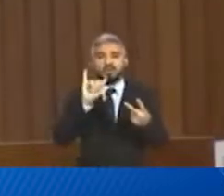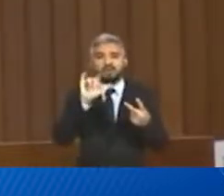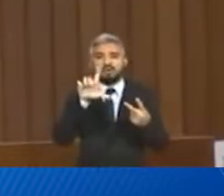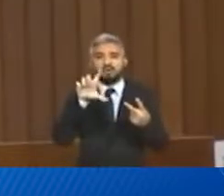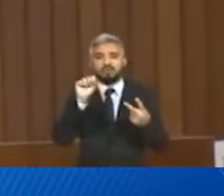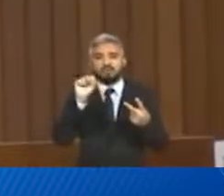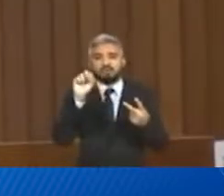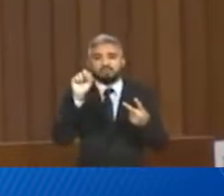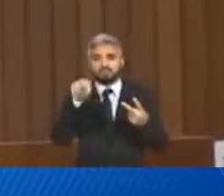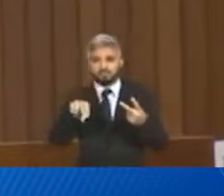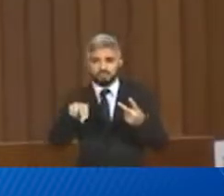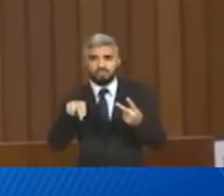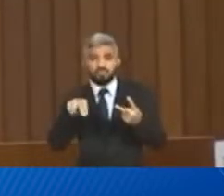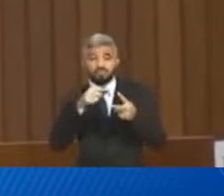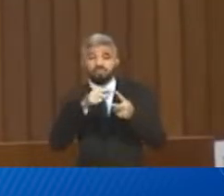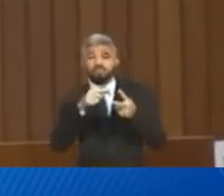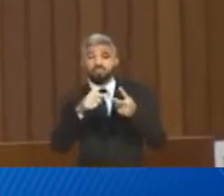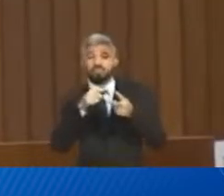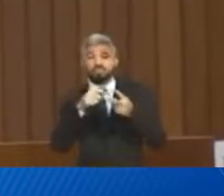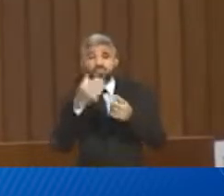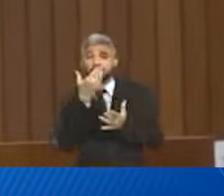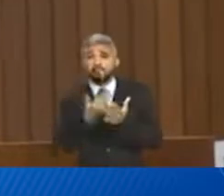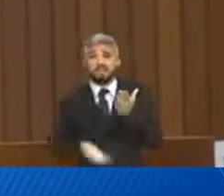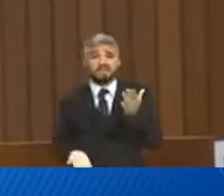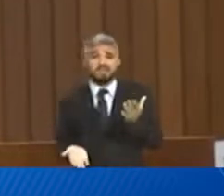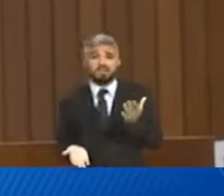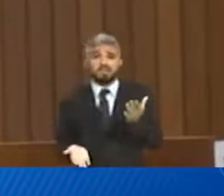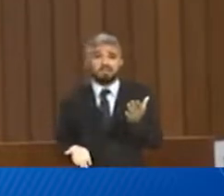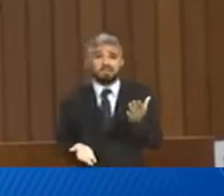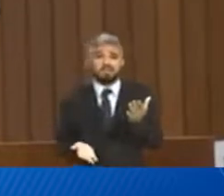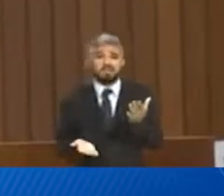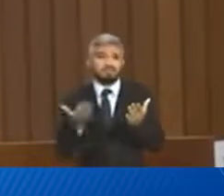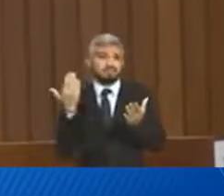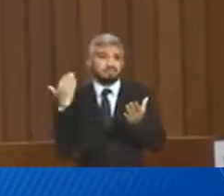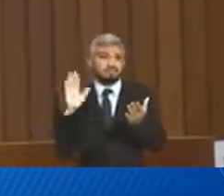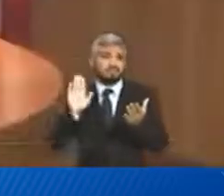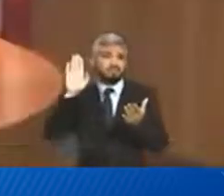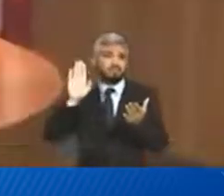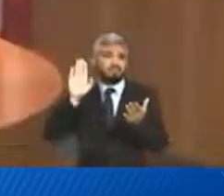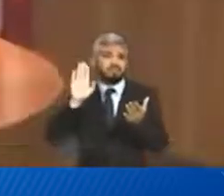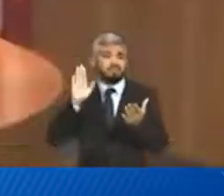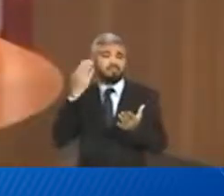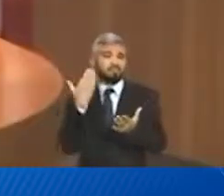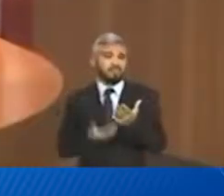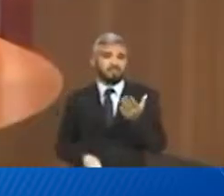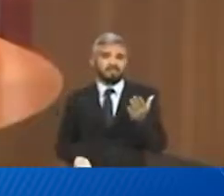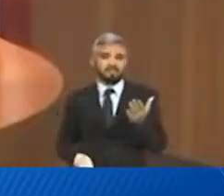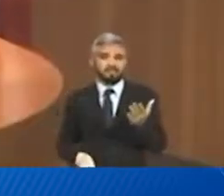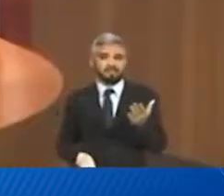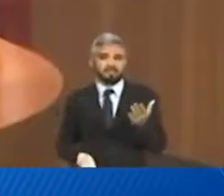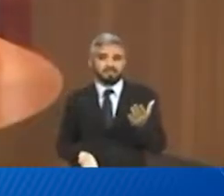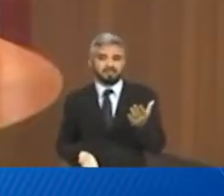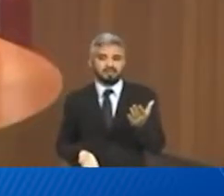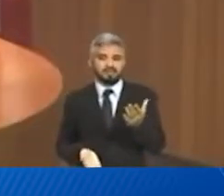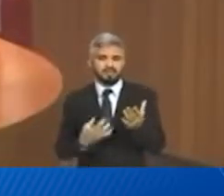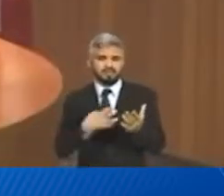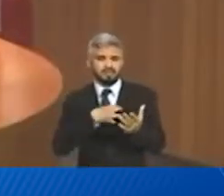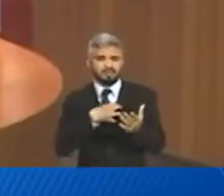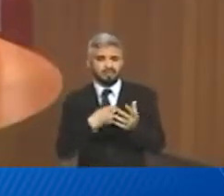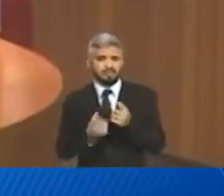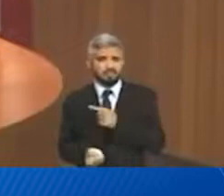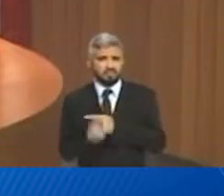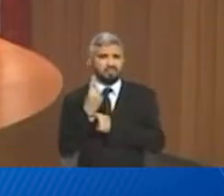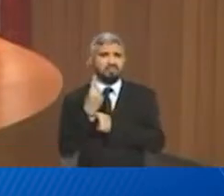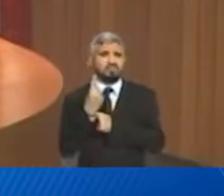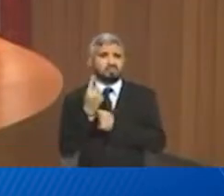e que lado agora voltam com ela então a gente tem o absurdo de uma Regional de